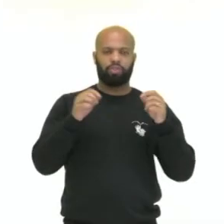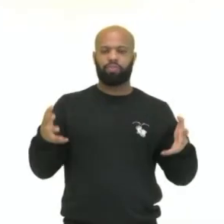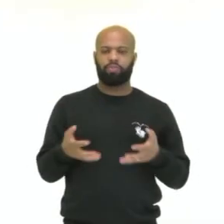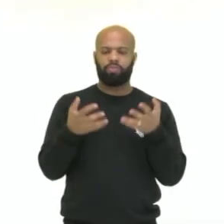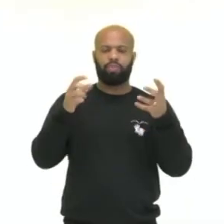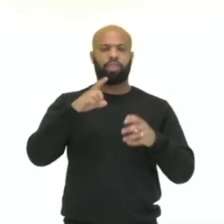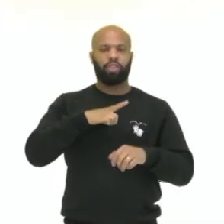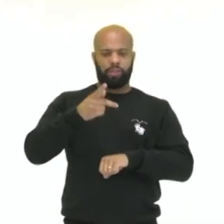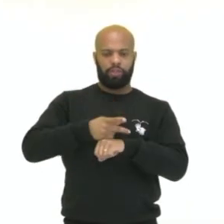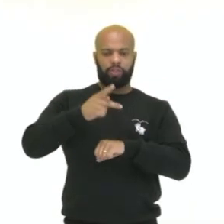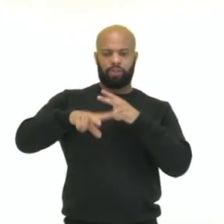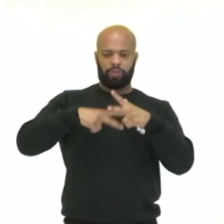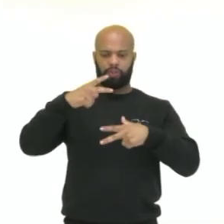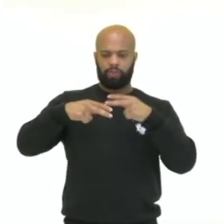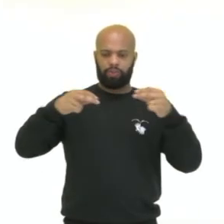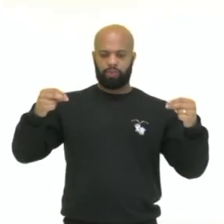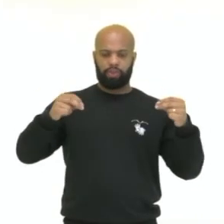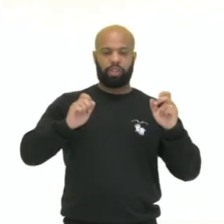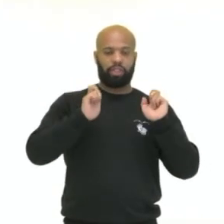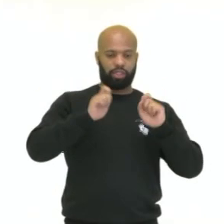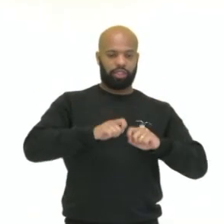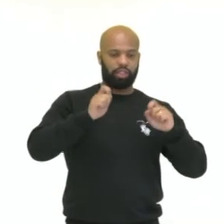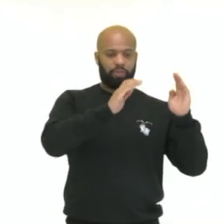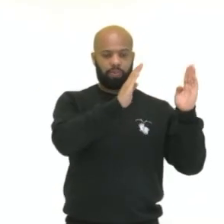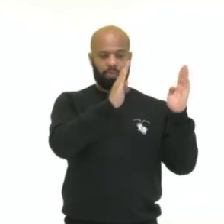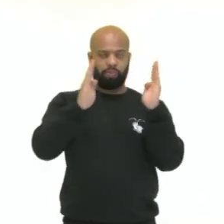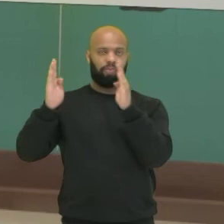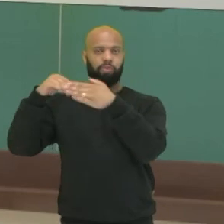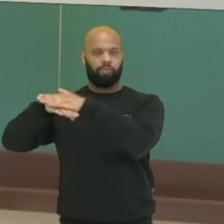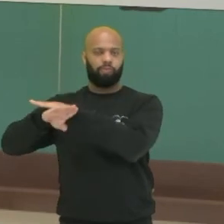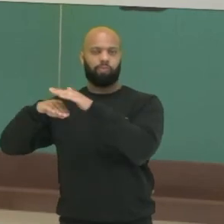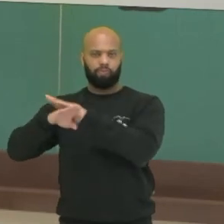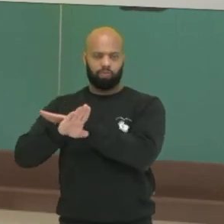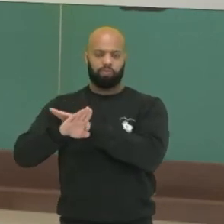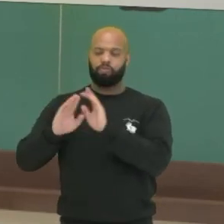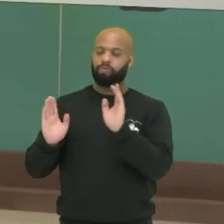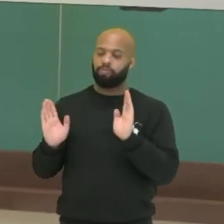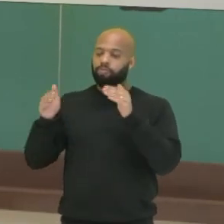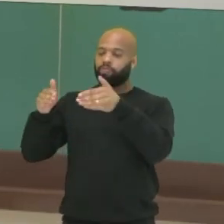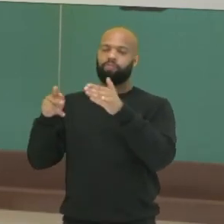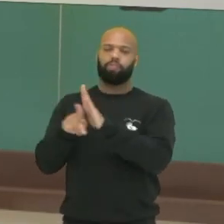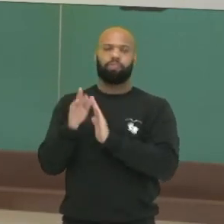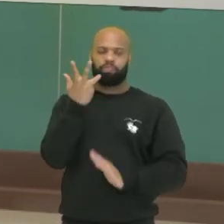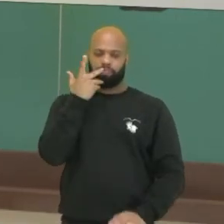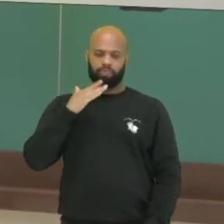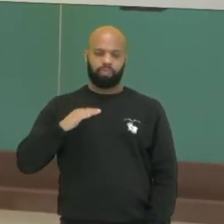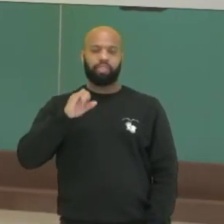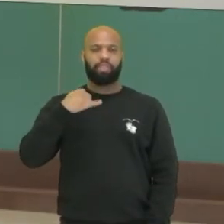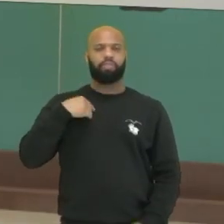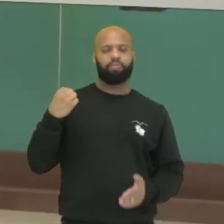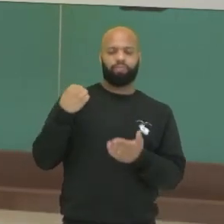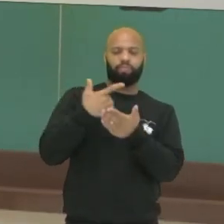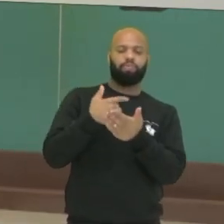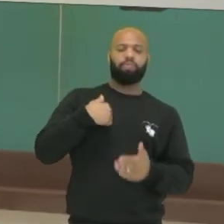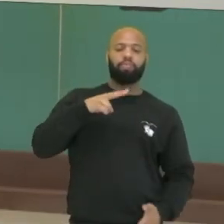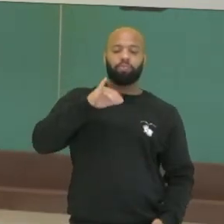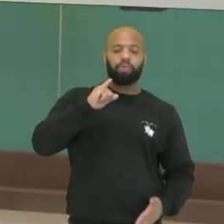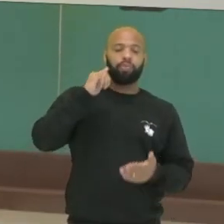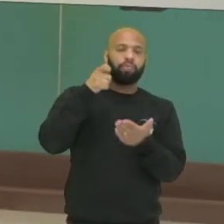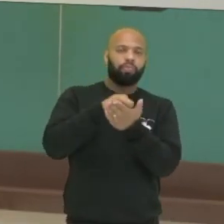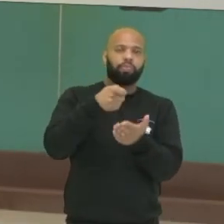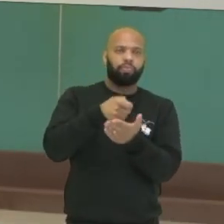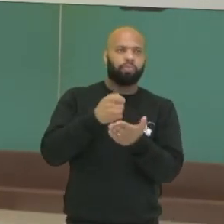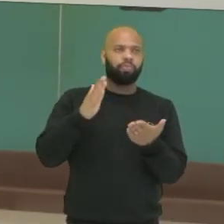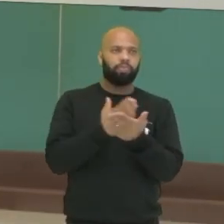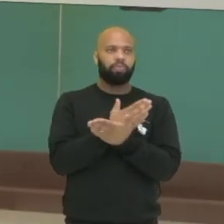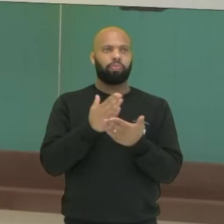de prêmios ou de brindes colecionáveis ou com apelos ao público infantil. Ora, se eu compro e eu vou pagar por um brinde lá, vai